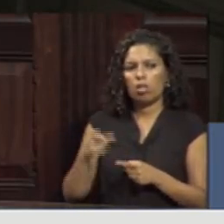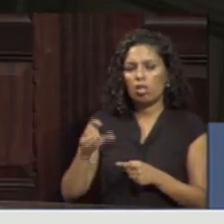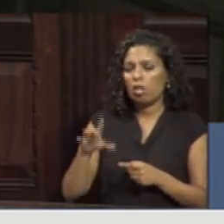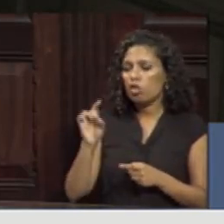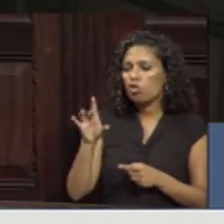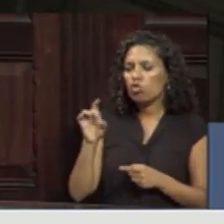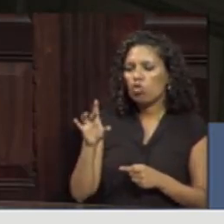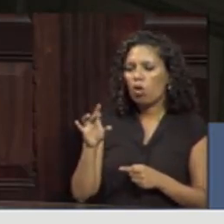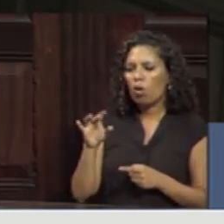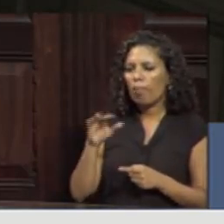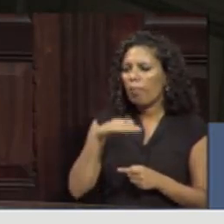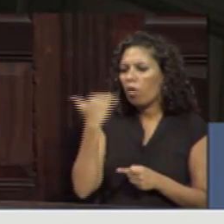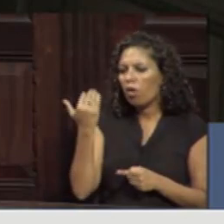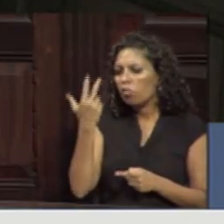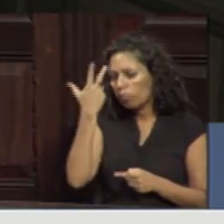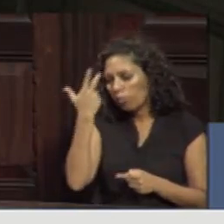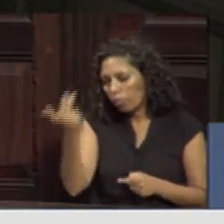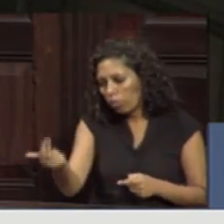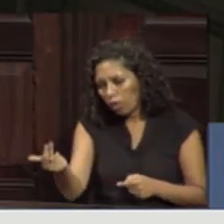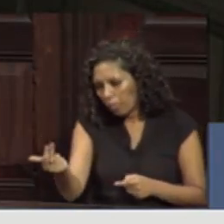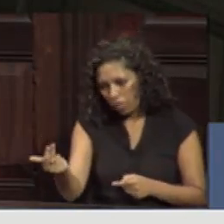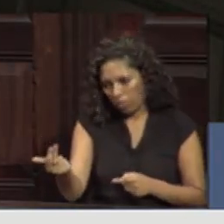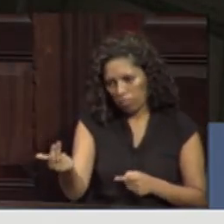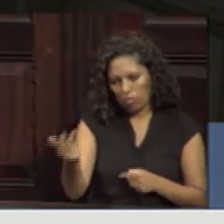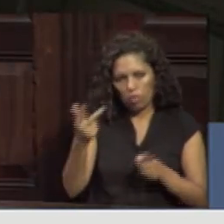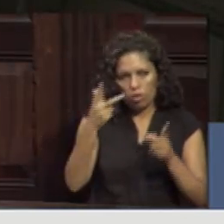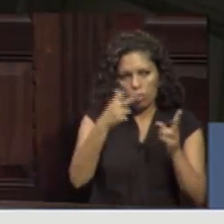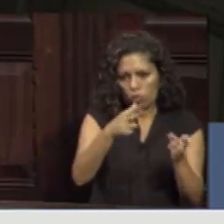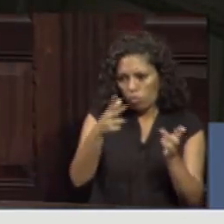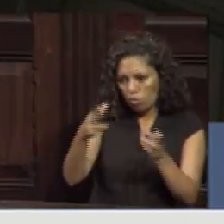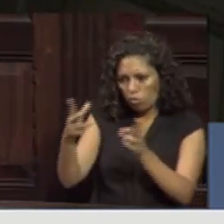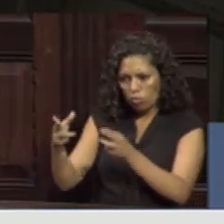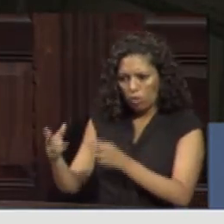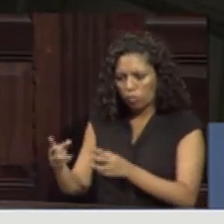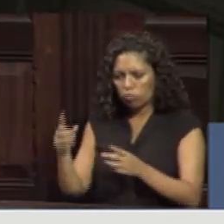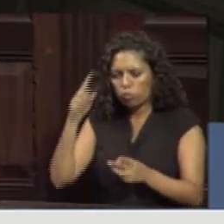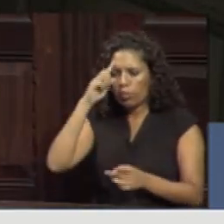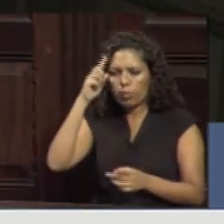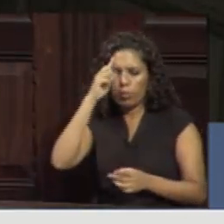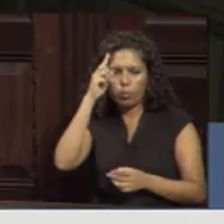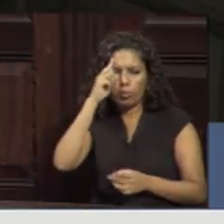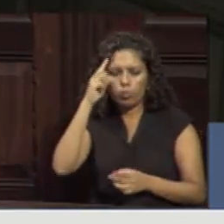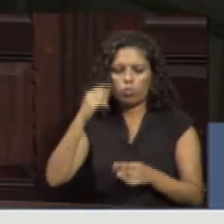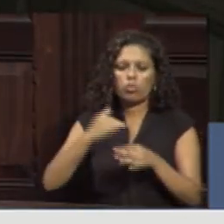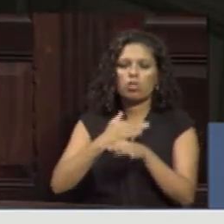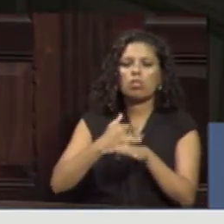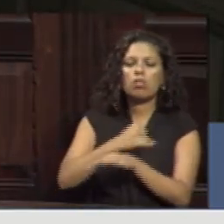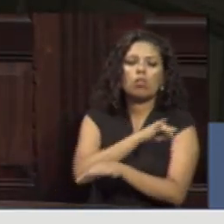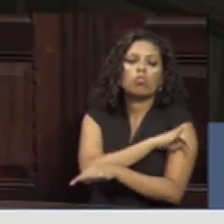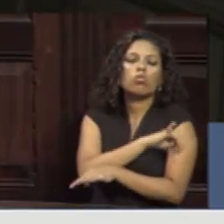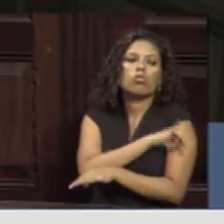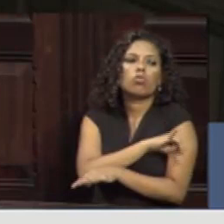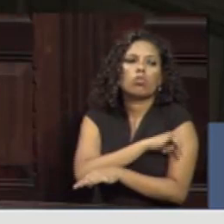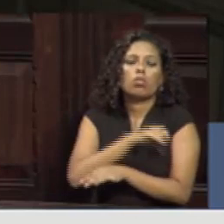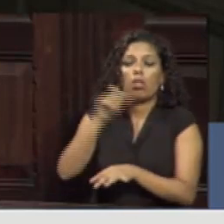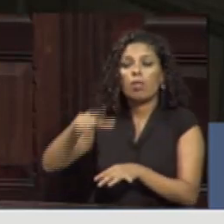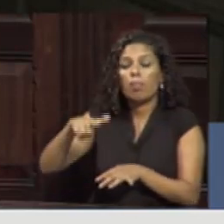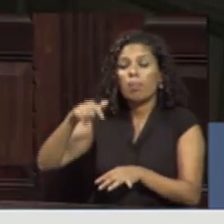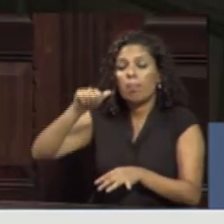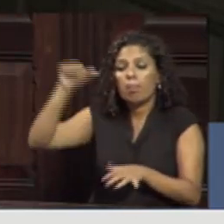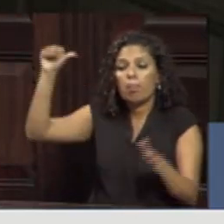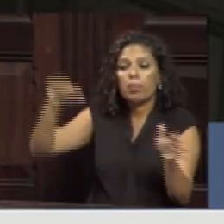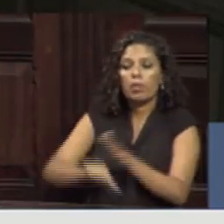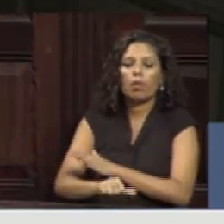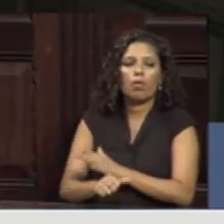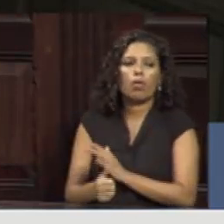contra a vida, que acontece, infelizmente, nessa terrível guerra que acometeu o Rio de Janeiro, todos os dias. É mais grave do que